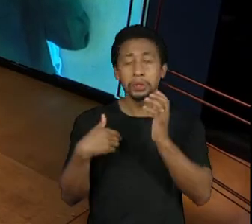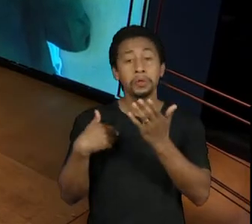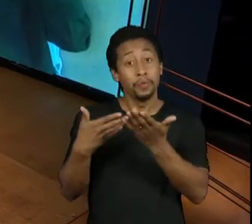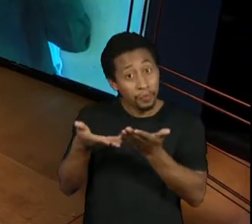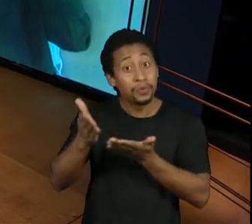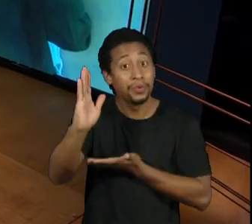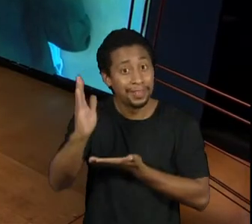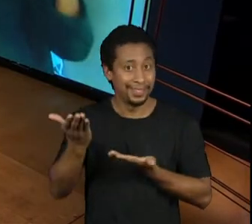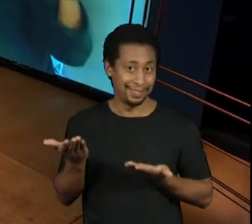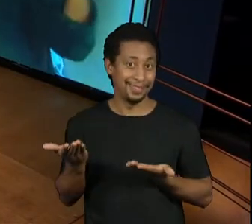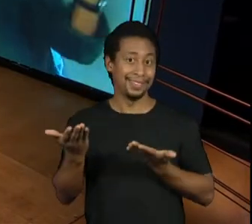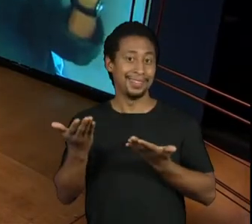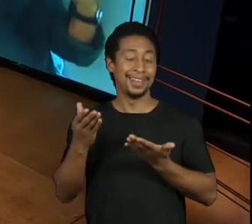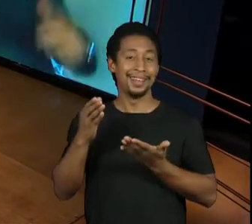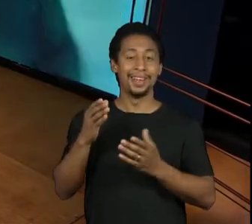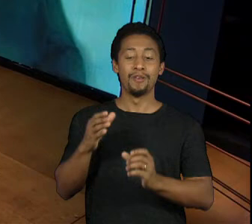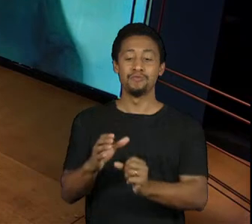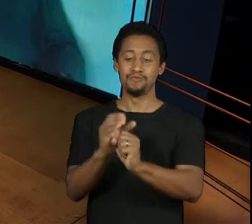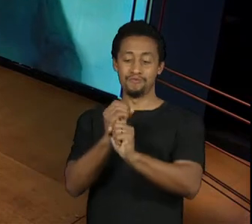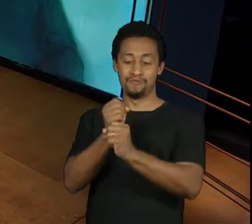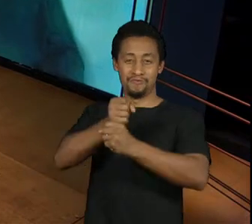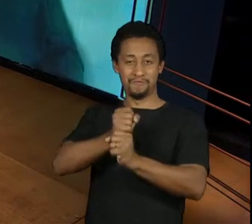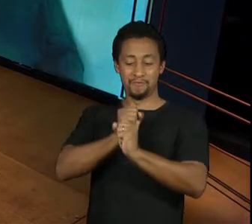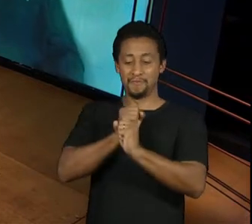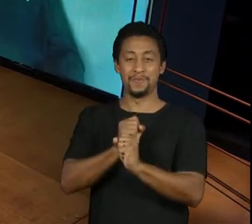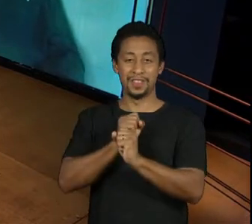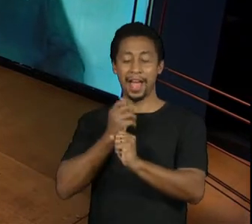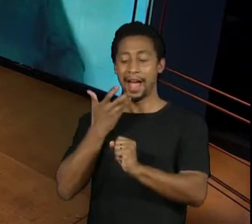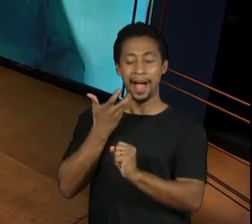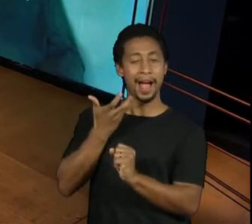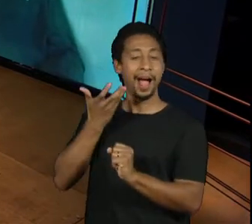fui lá nesse programa de calor cantar uma canção chamada